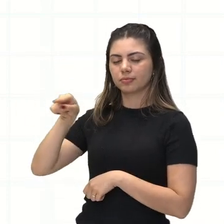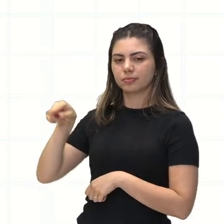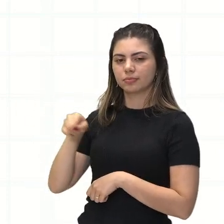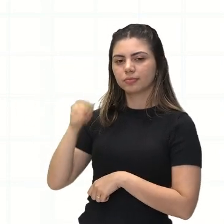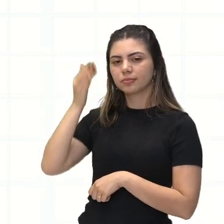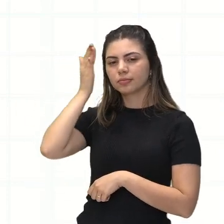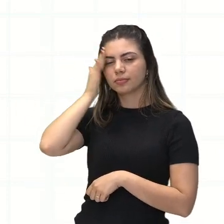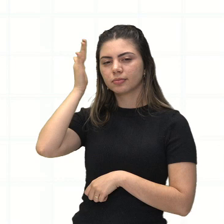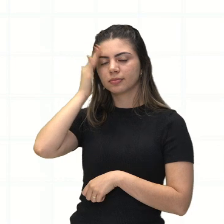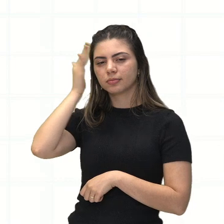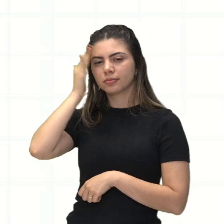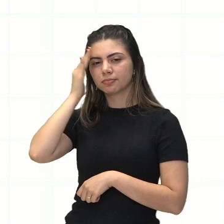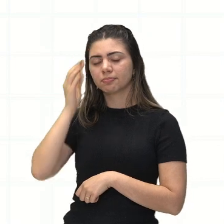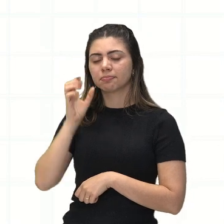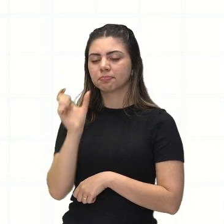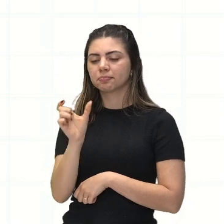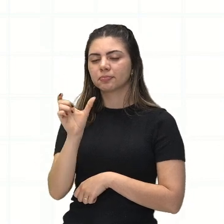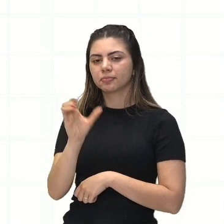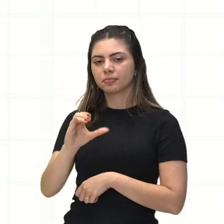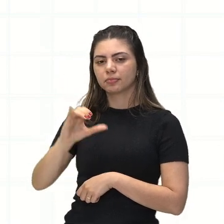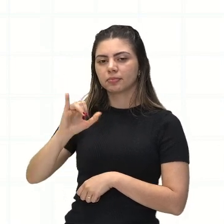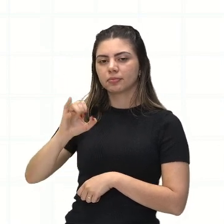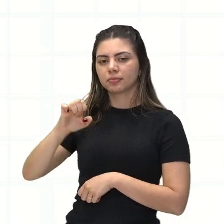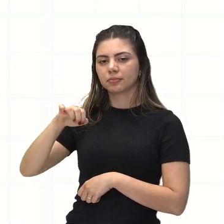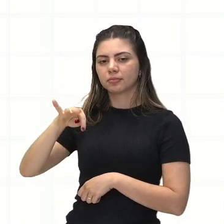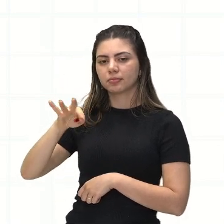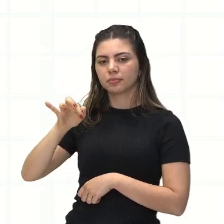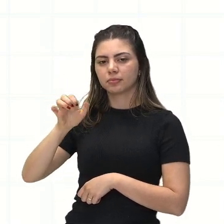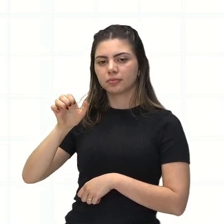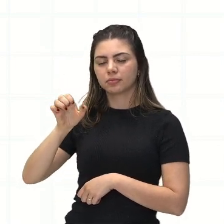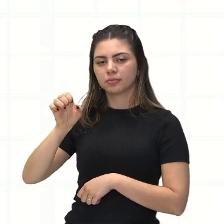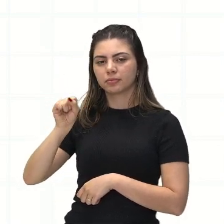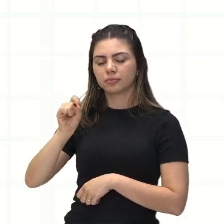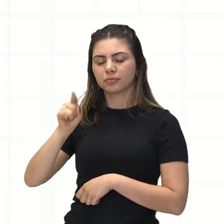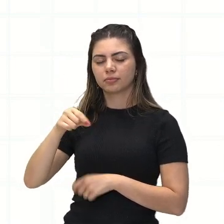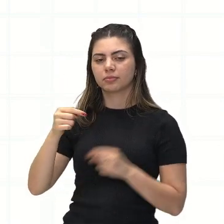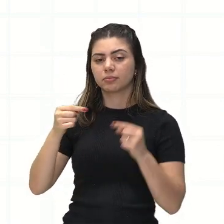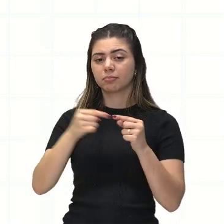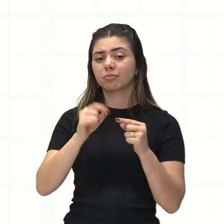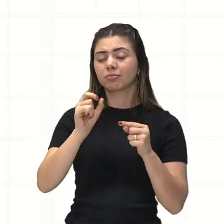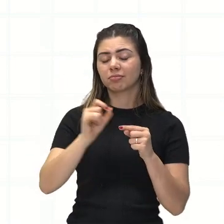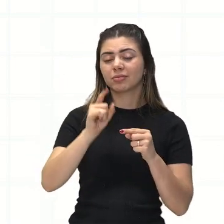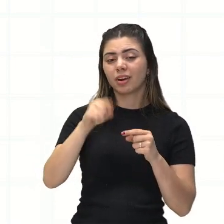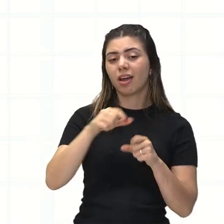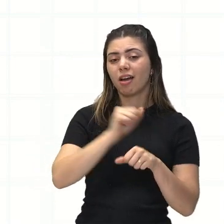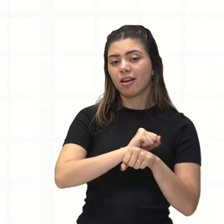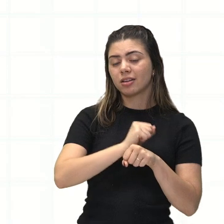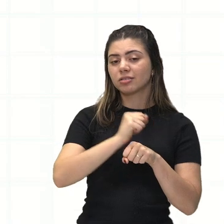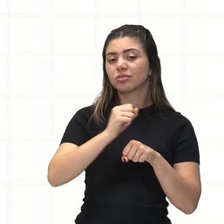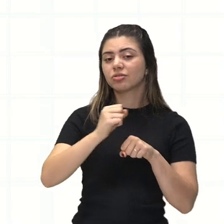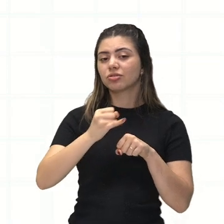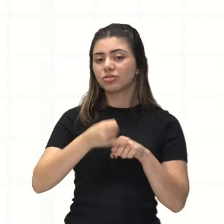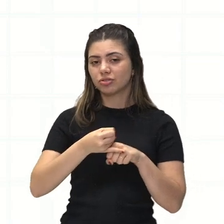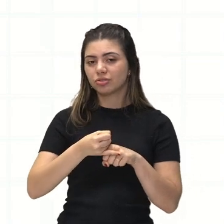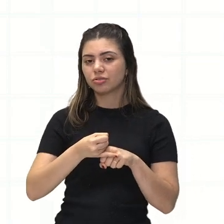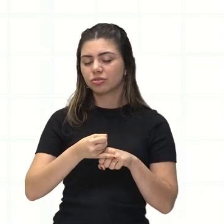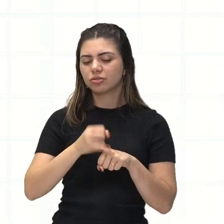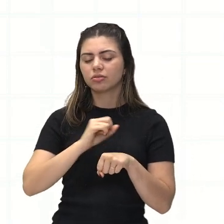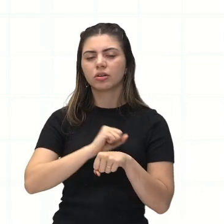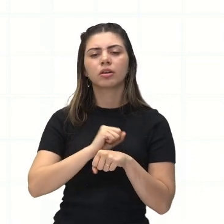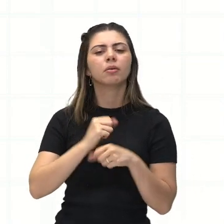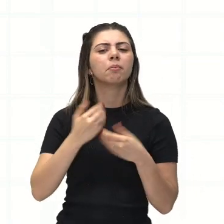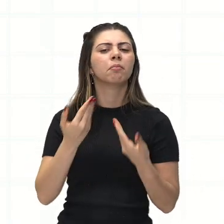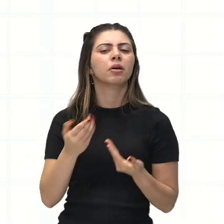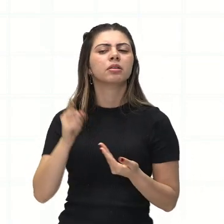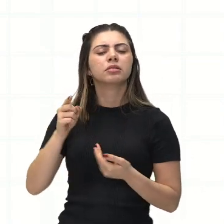cientes. Cientes é um adjetivo. Eles estavam cientes. Cientes do quê? Da importância